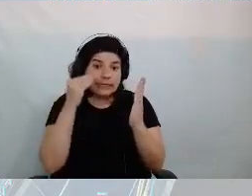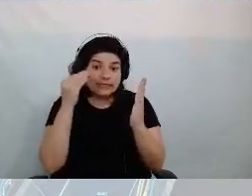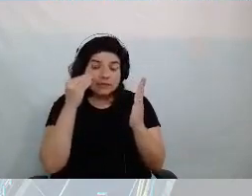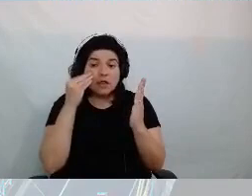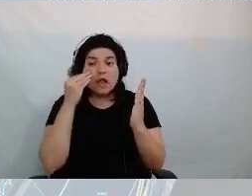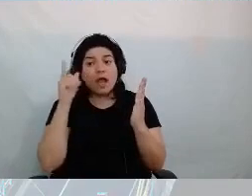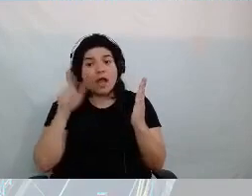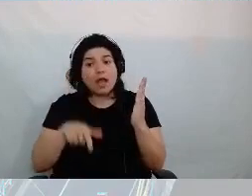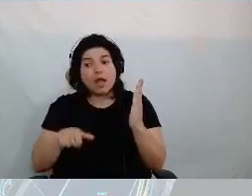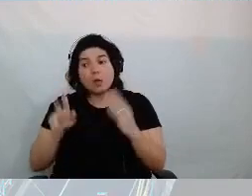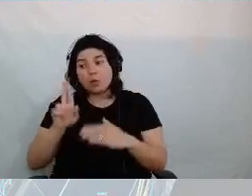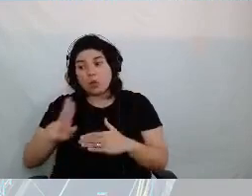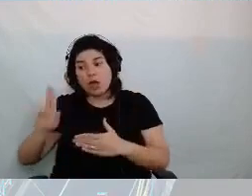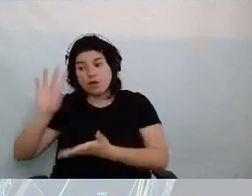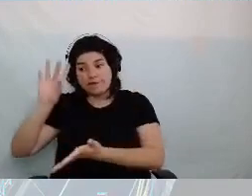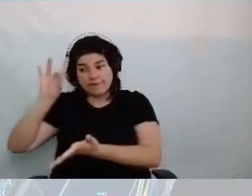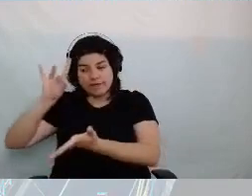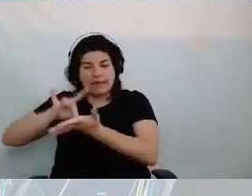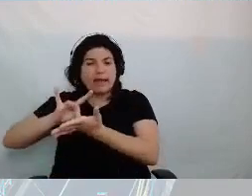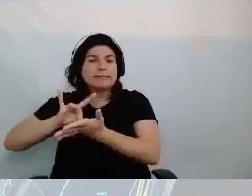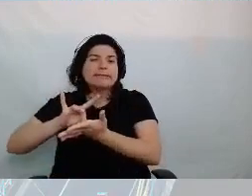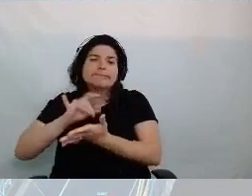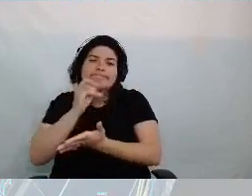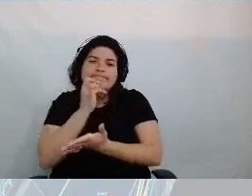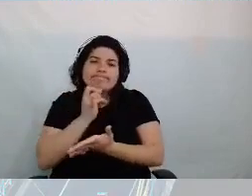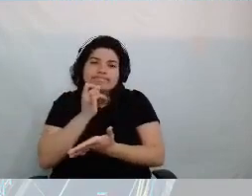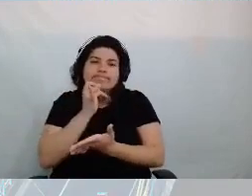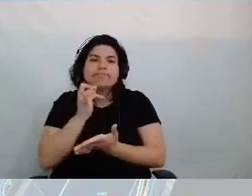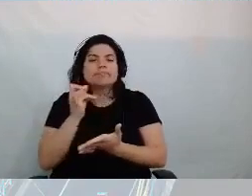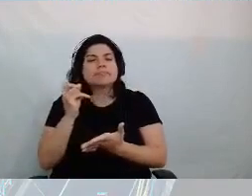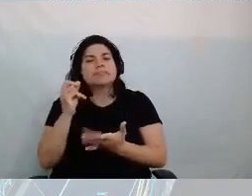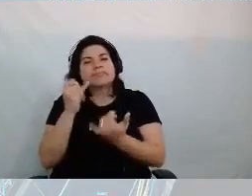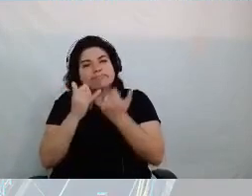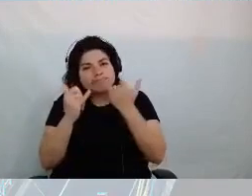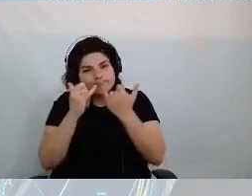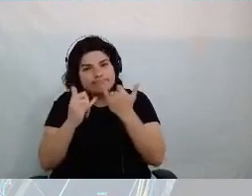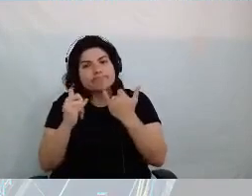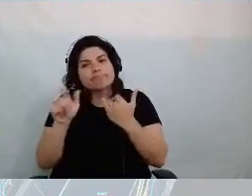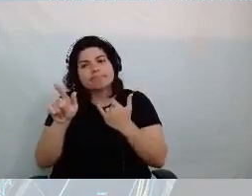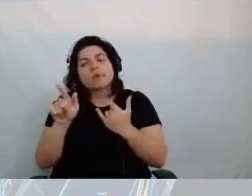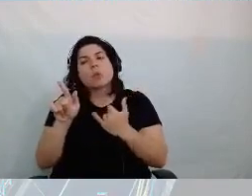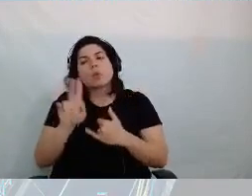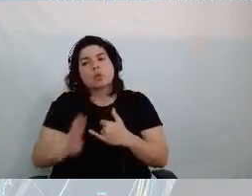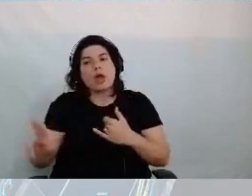usuários reais dentro dos nossos usuários virtuais. E um outro ponto que é legal também de pensar, que às